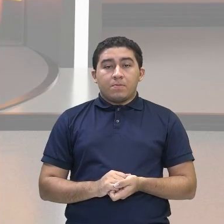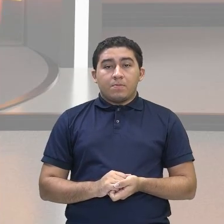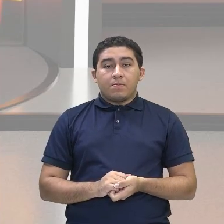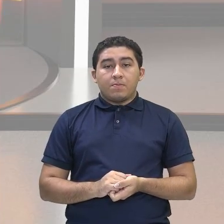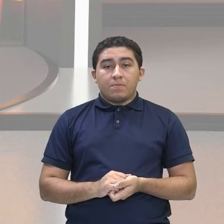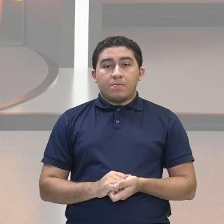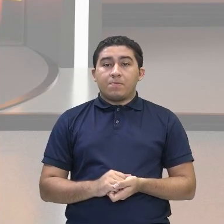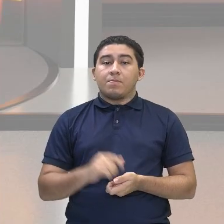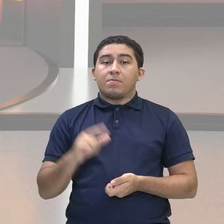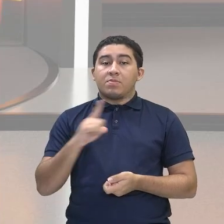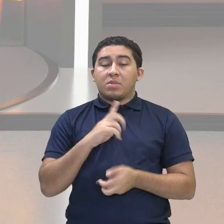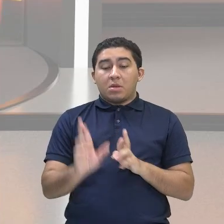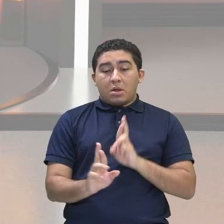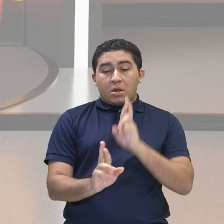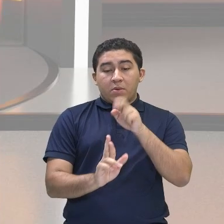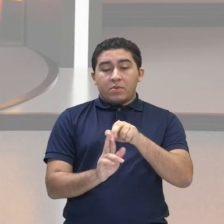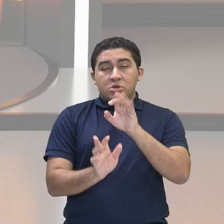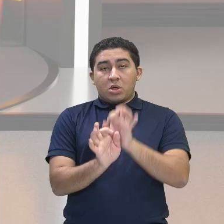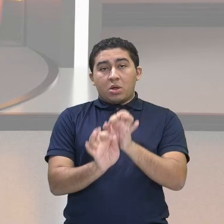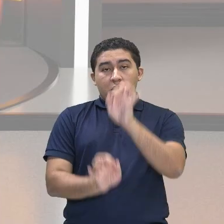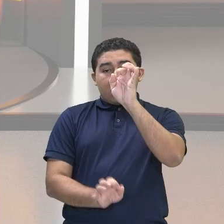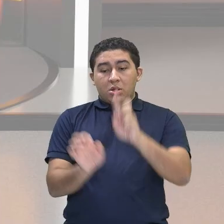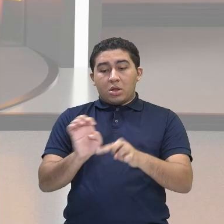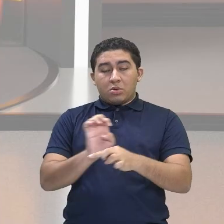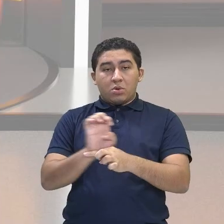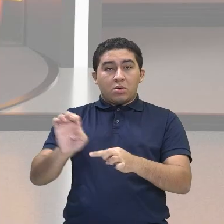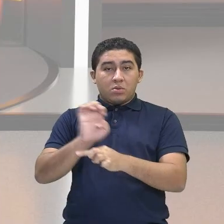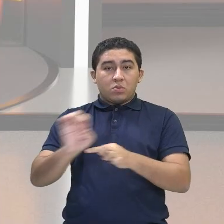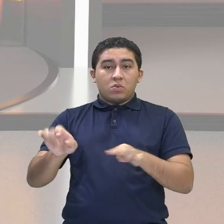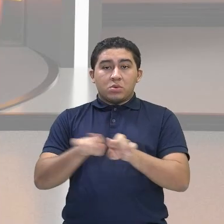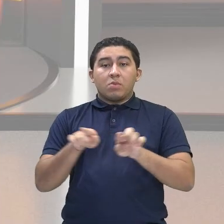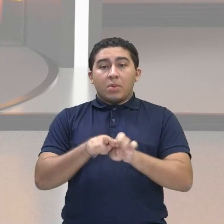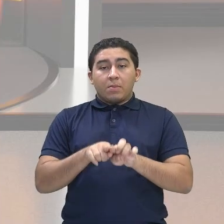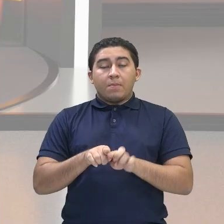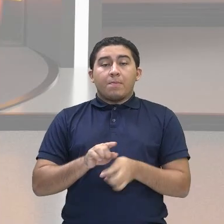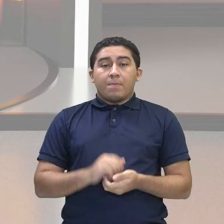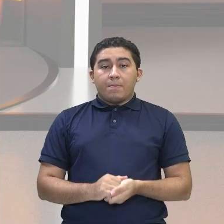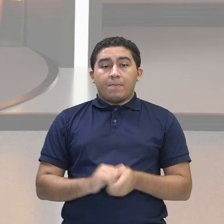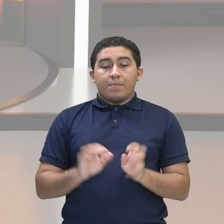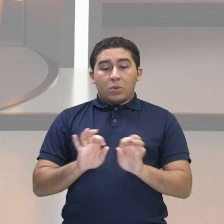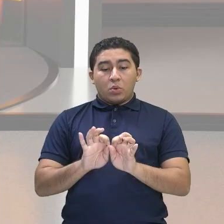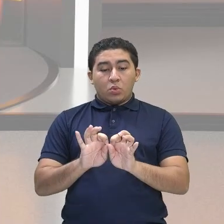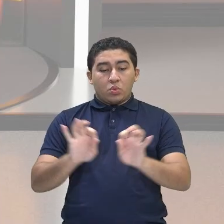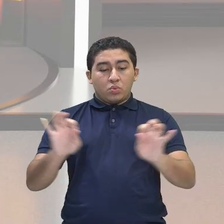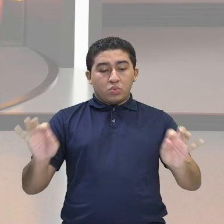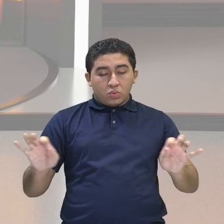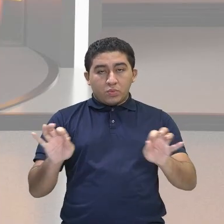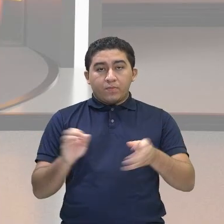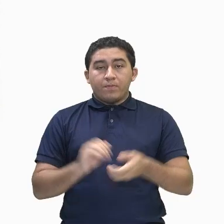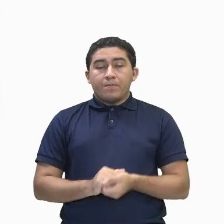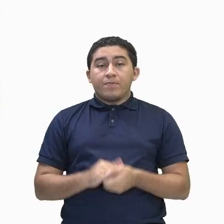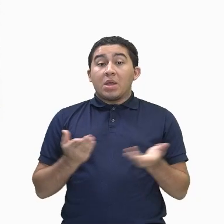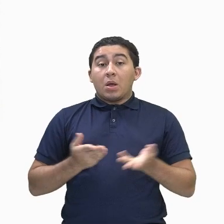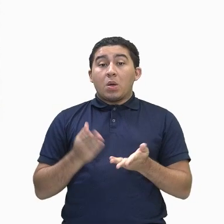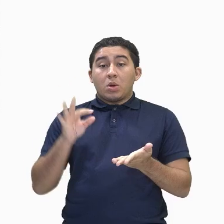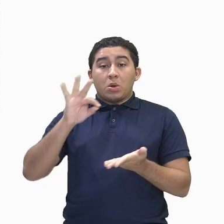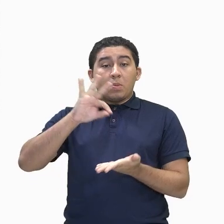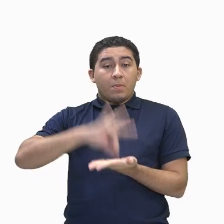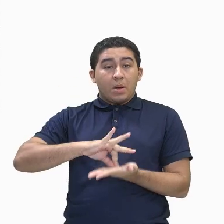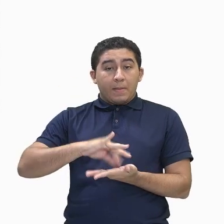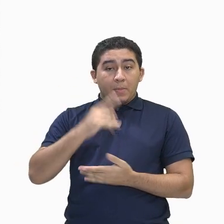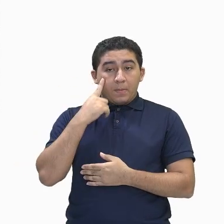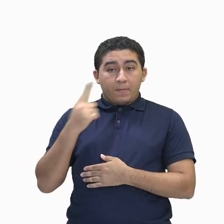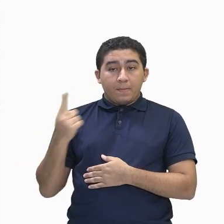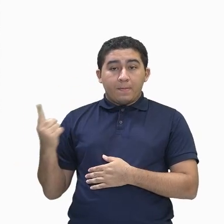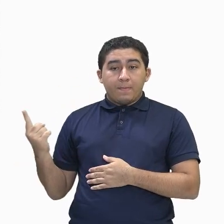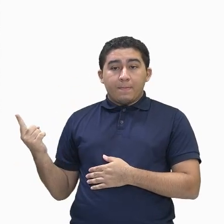relação ali à linha do Equador, longitude, meridianos de Greenwich. Vamos verificar agora no mapa? Aí nós